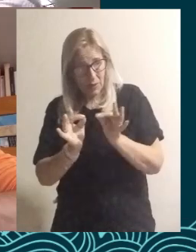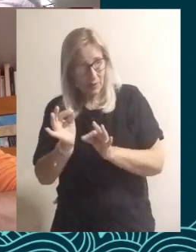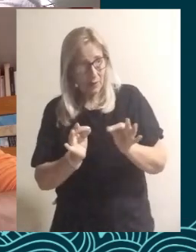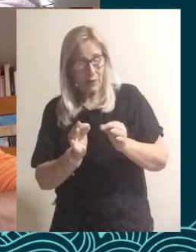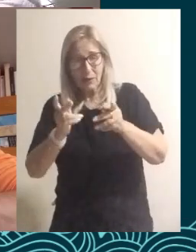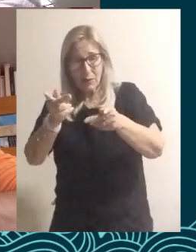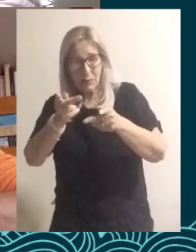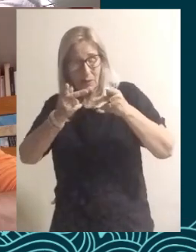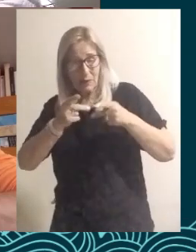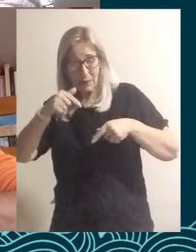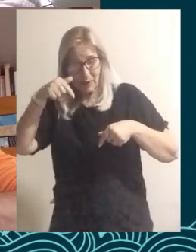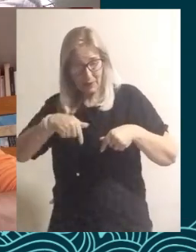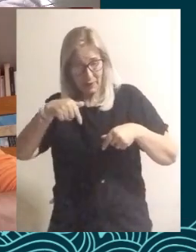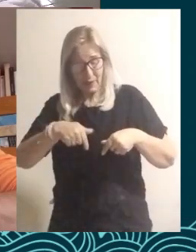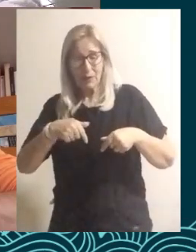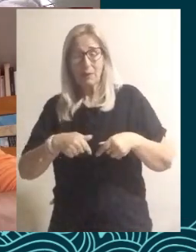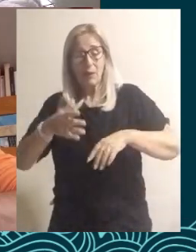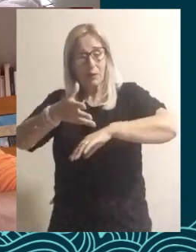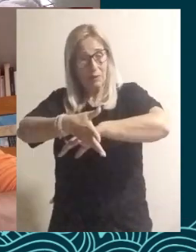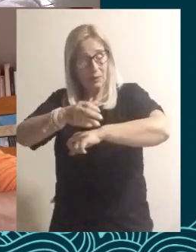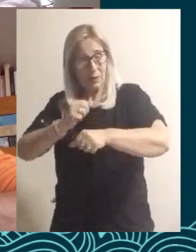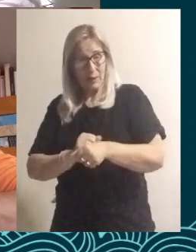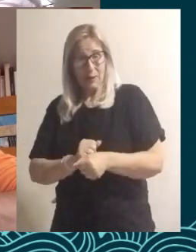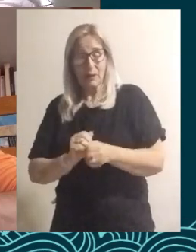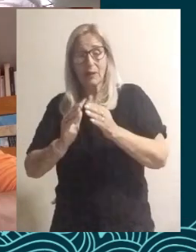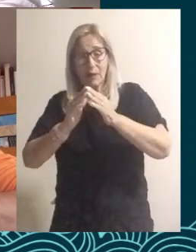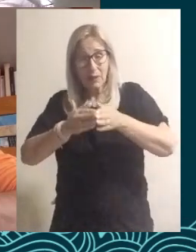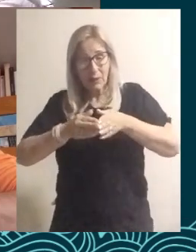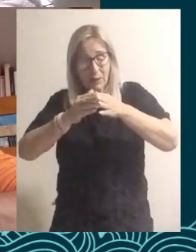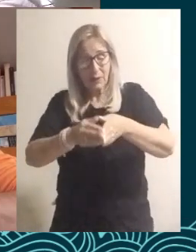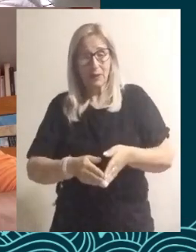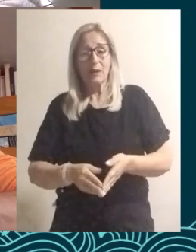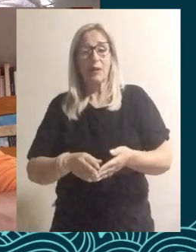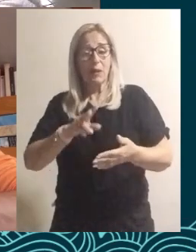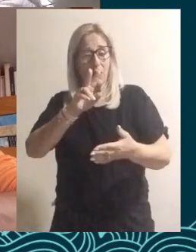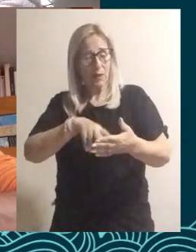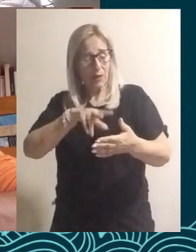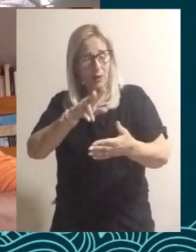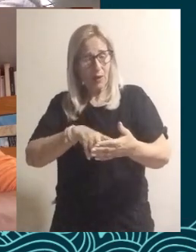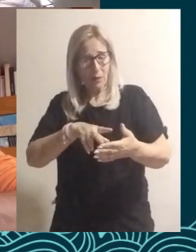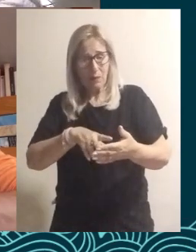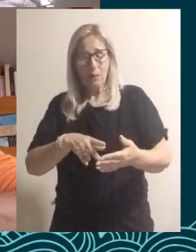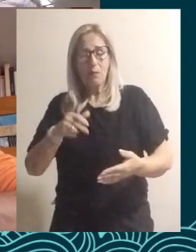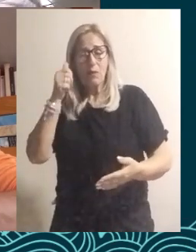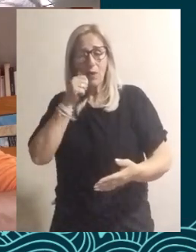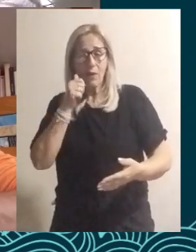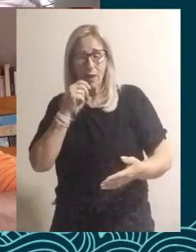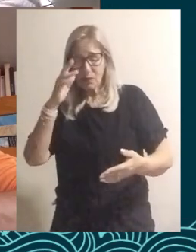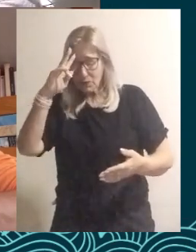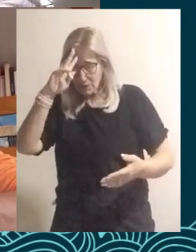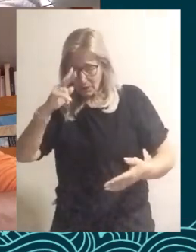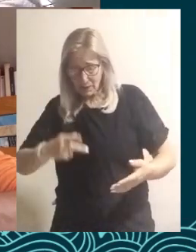generosidade em participar. Bem-vinda a bordo do nosso projeto Navegando na Leitura, Mulheres em Busca de